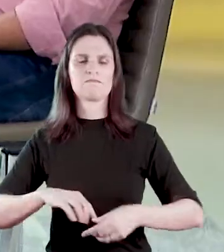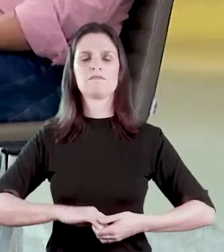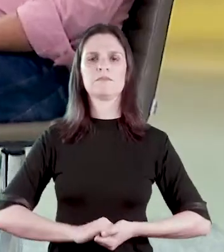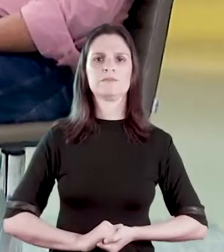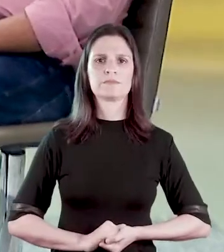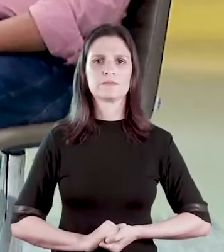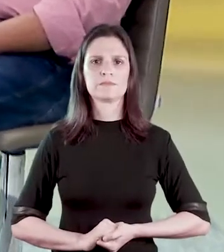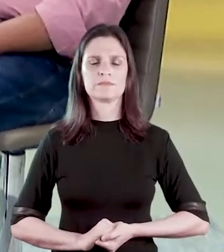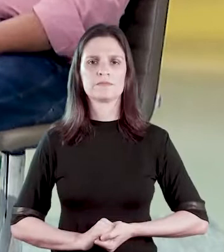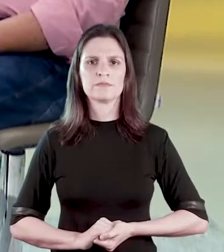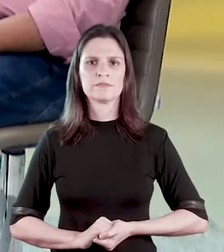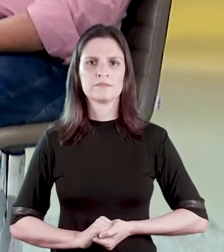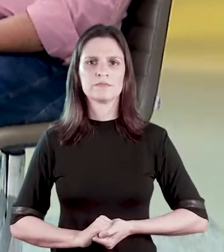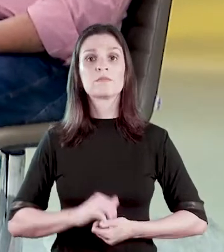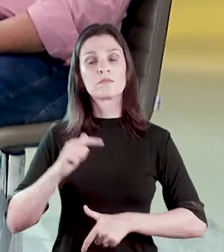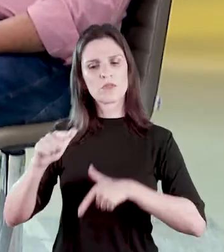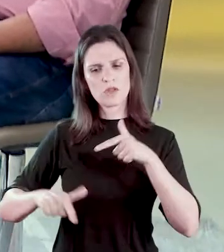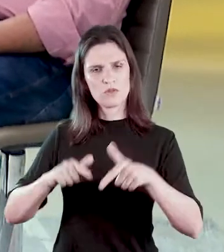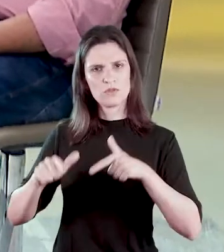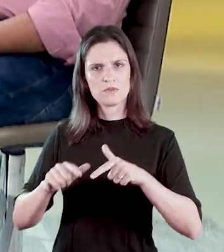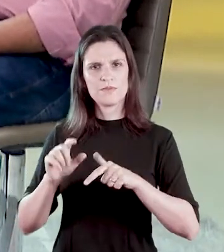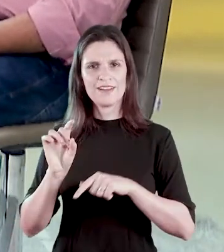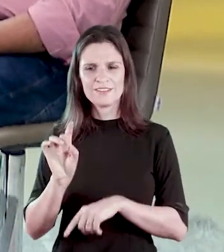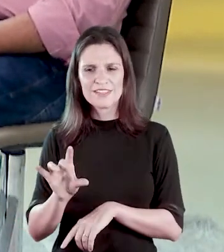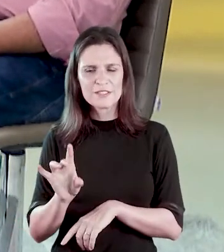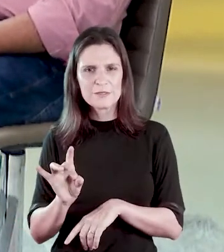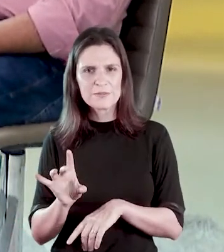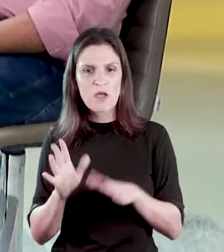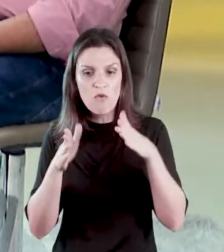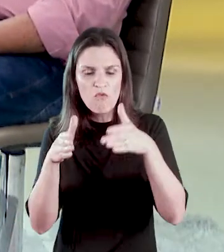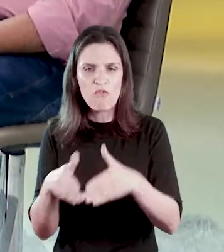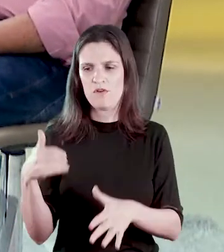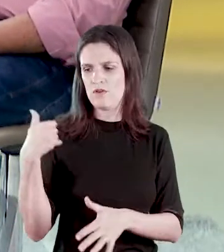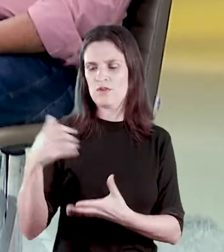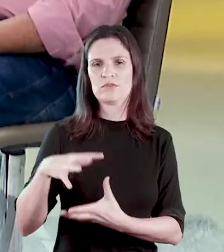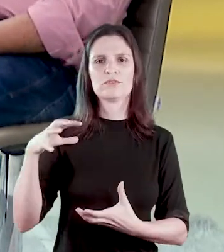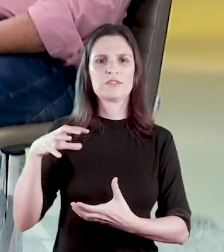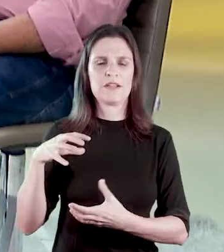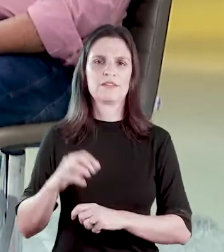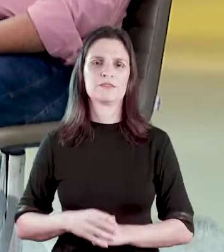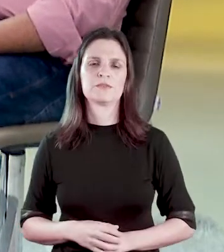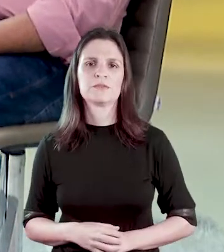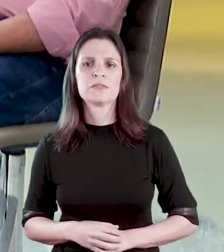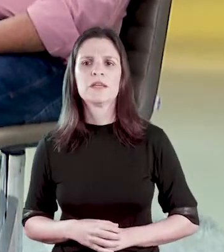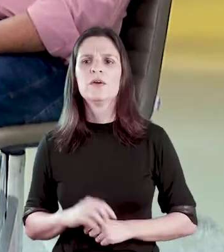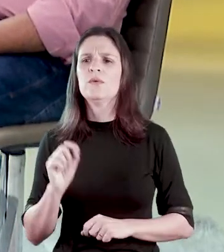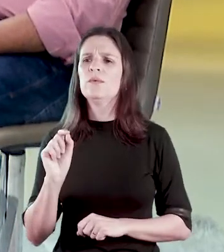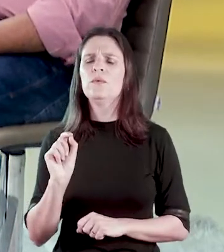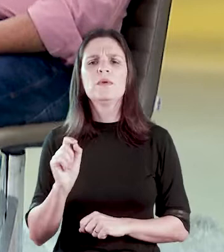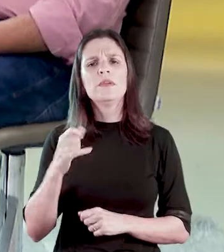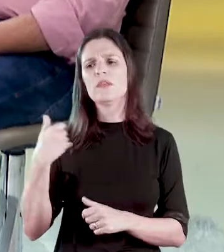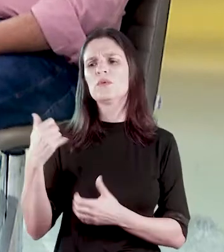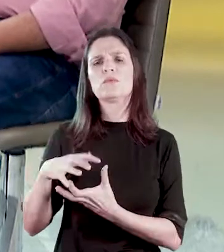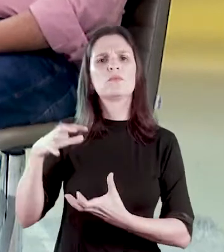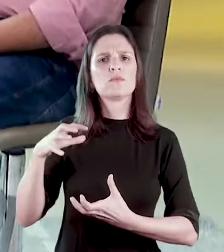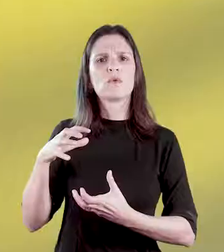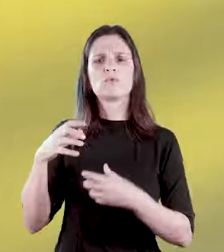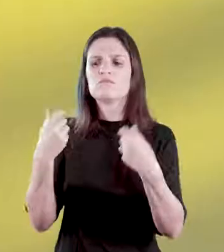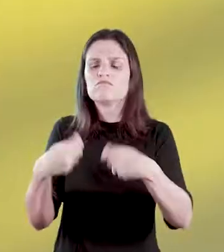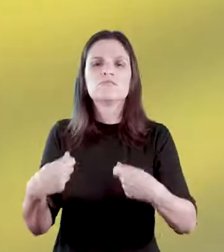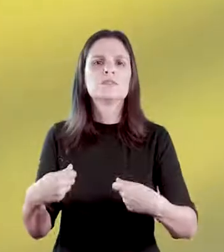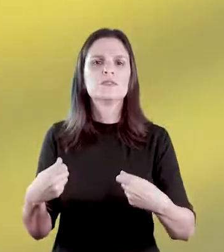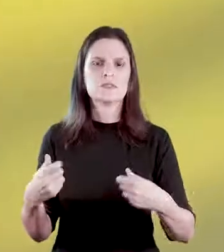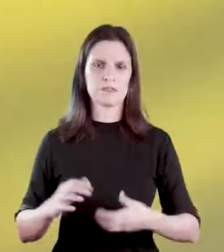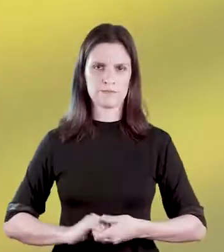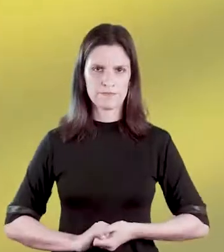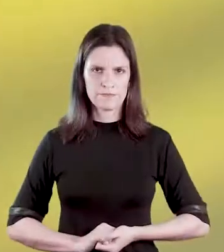convivência Você tem uma atuação especial em relação aos idosos Quais são as principais necessidades dos Idosos de nosso município